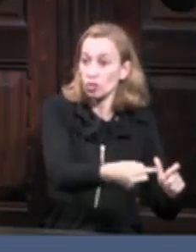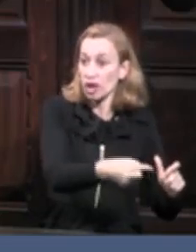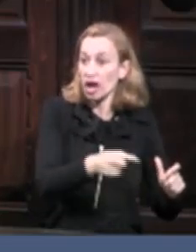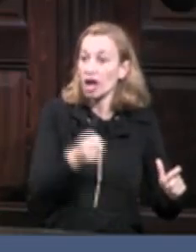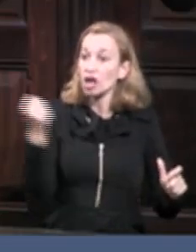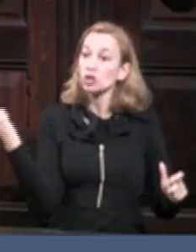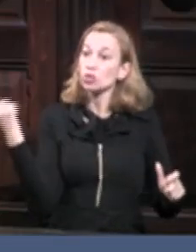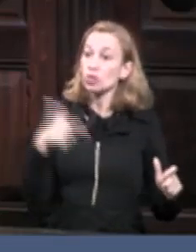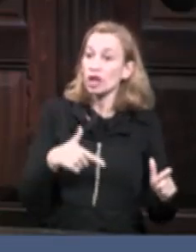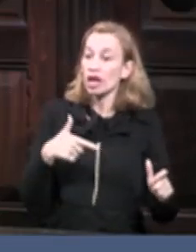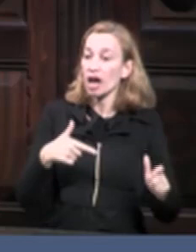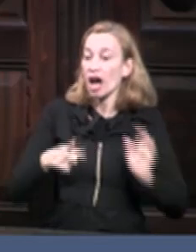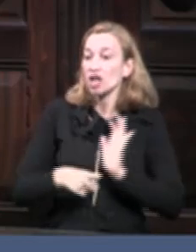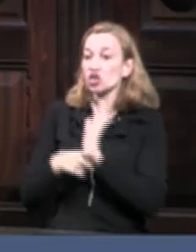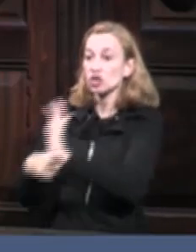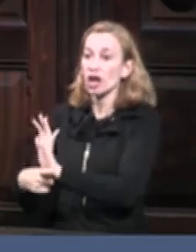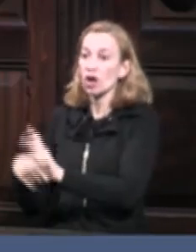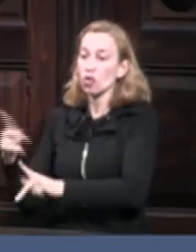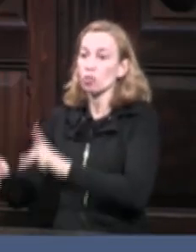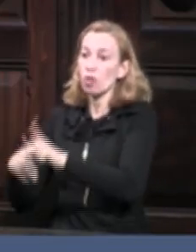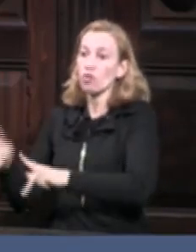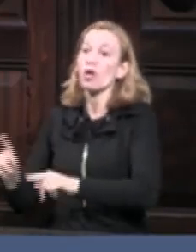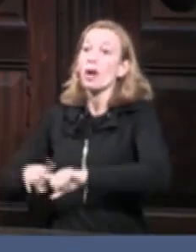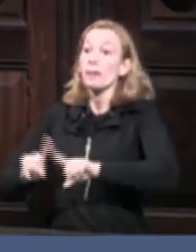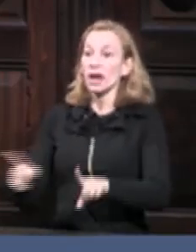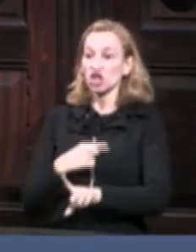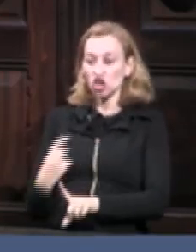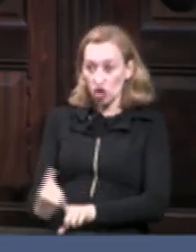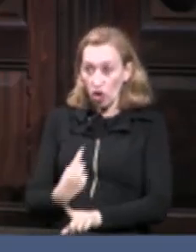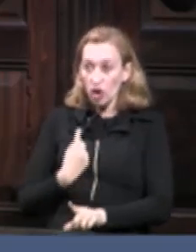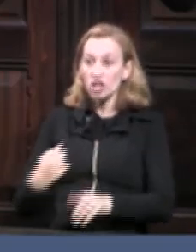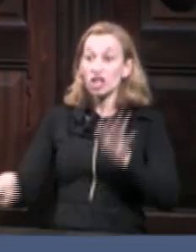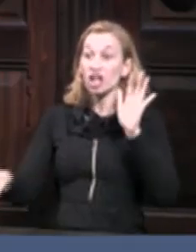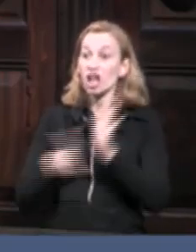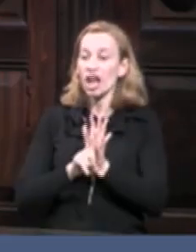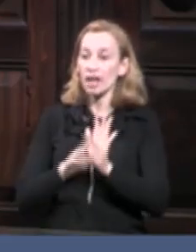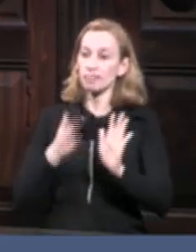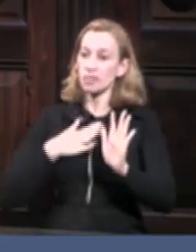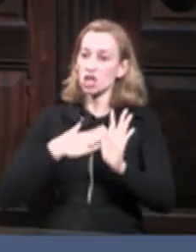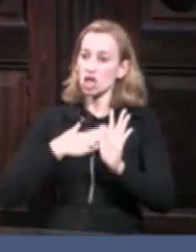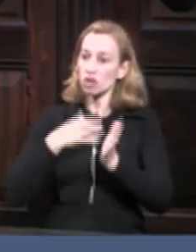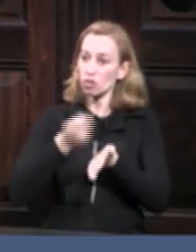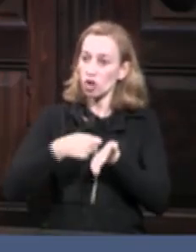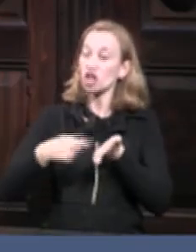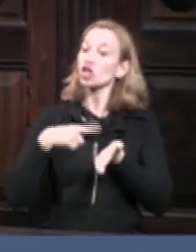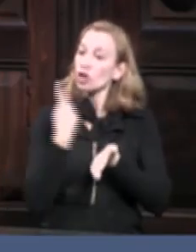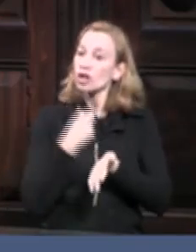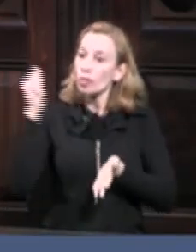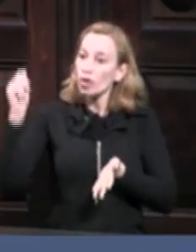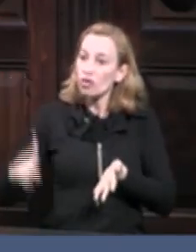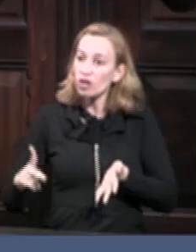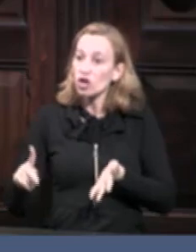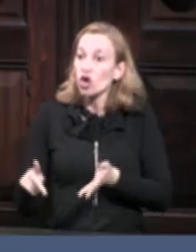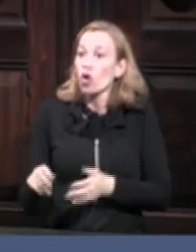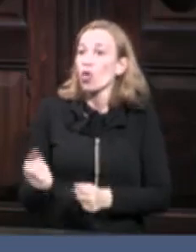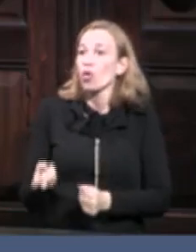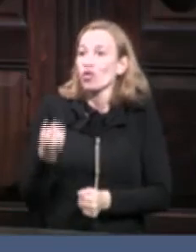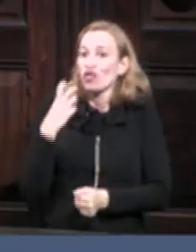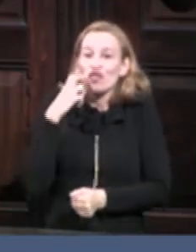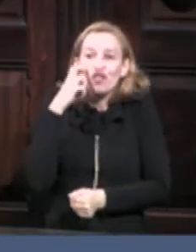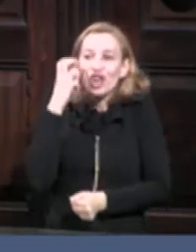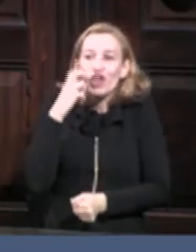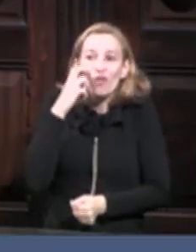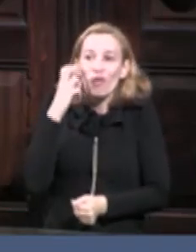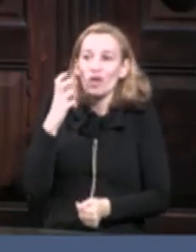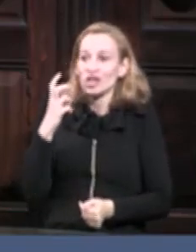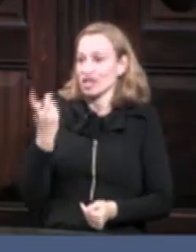casa, aprovamos uma lei de minha autoria que impediu isso. Constrangido, o governador não teve outra